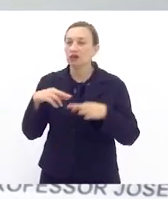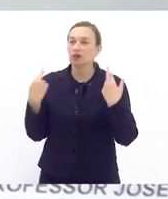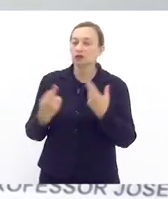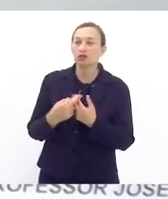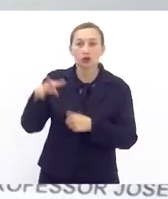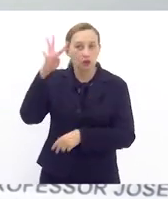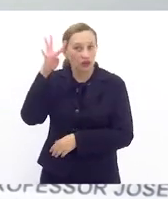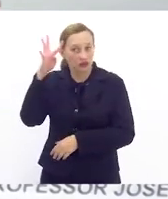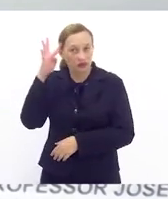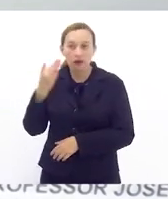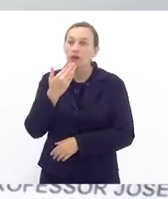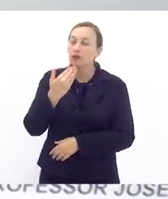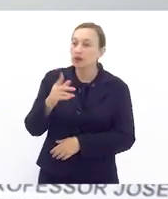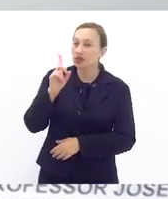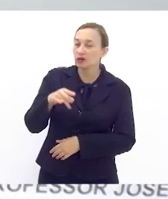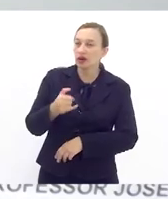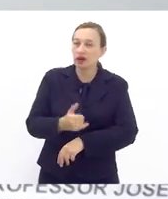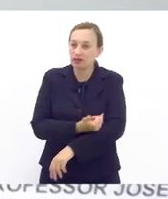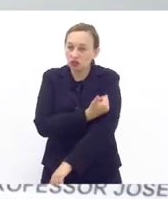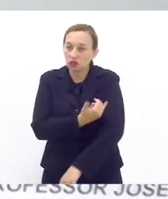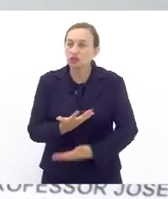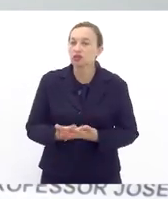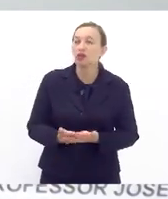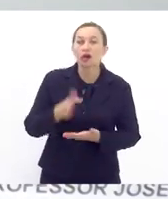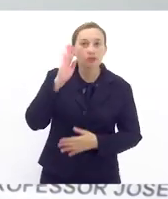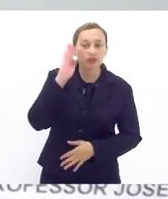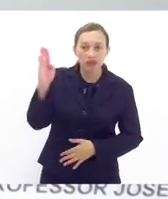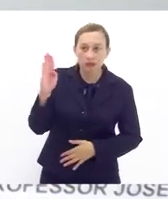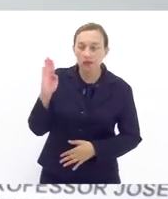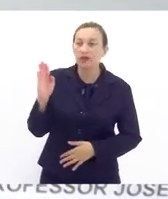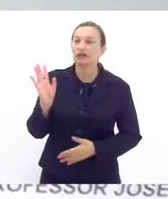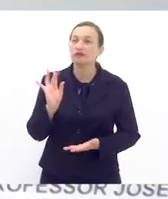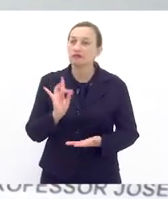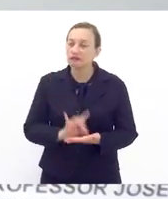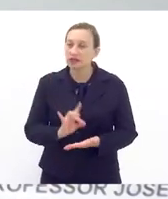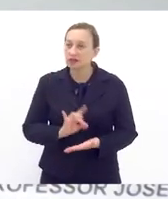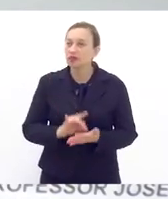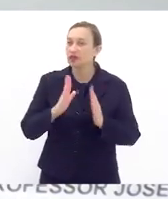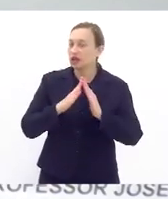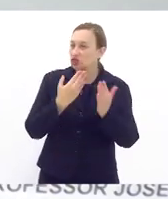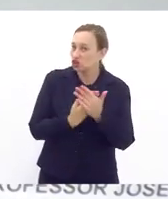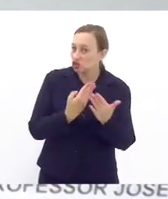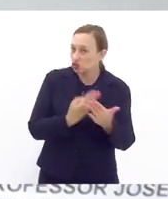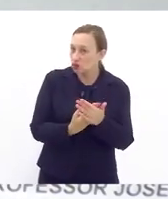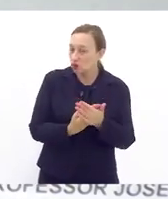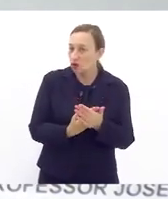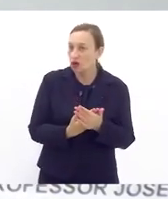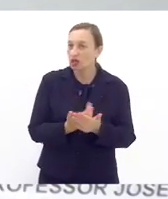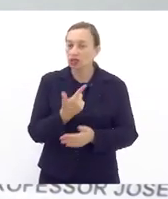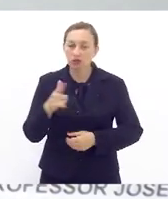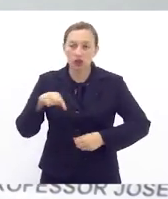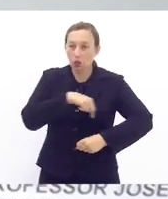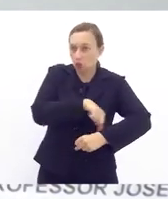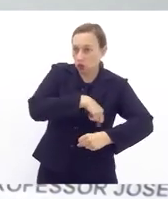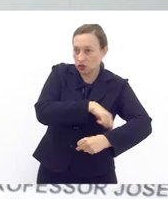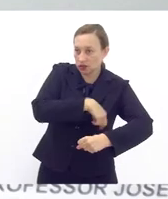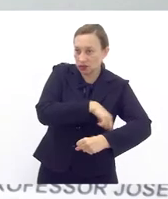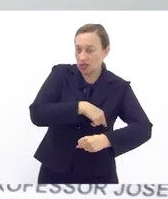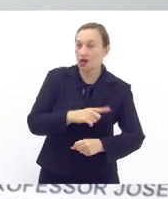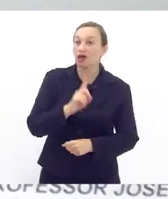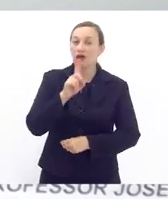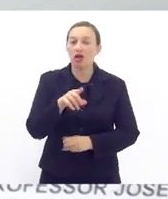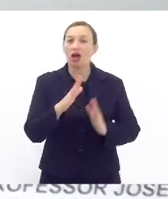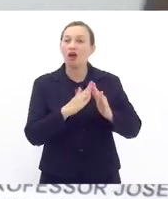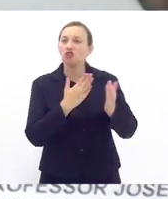a reivindicação é infraestrutura principalmente realmente as escolas sem cozinha né que é o caso